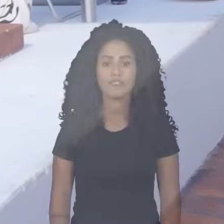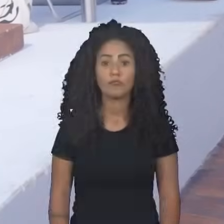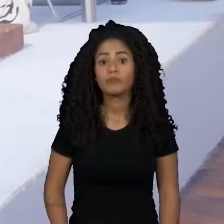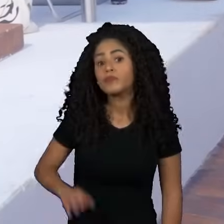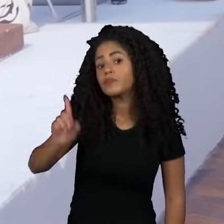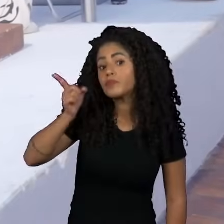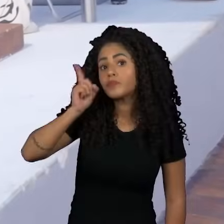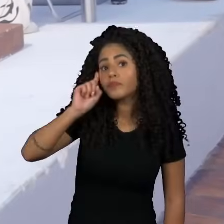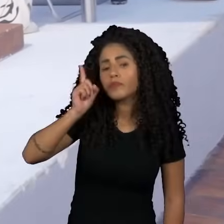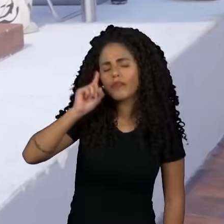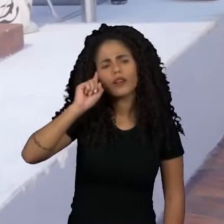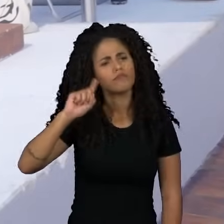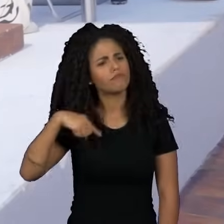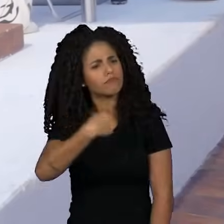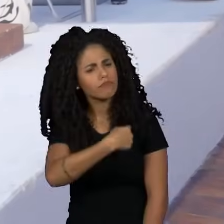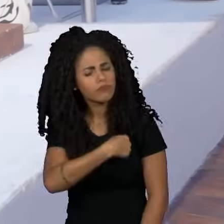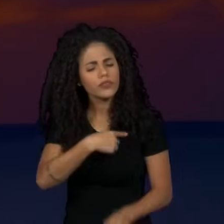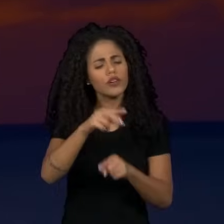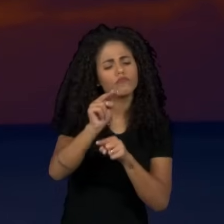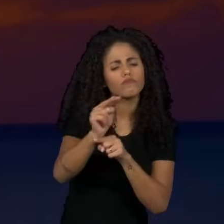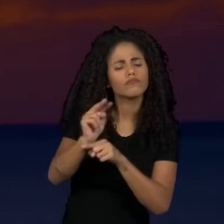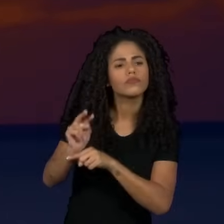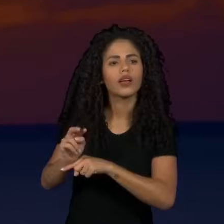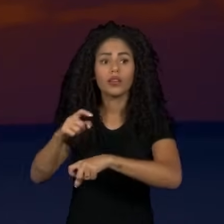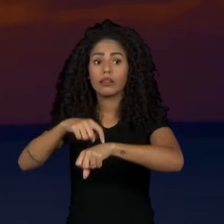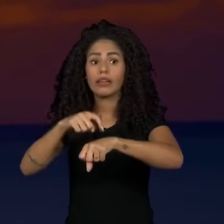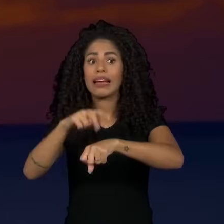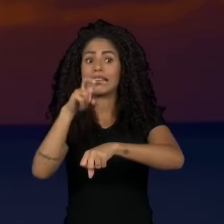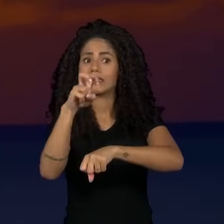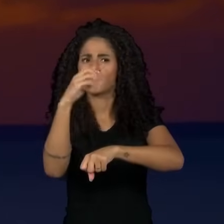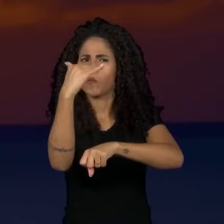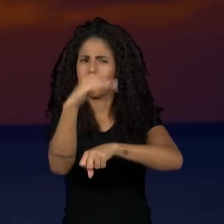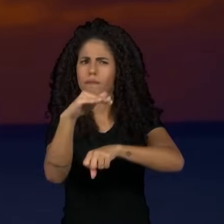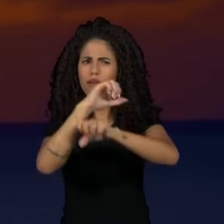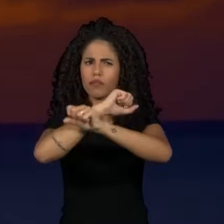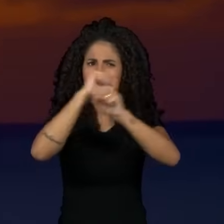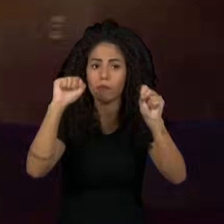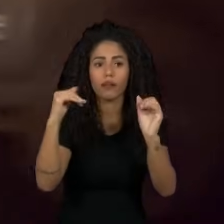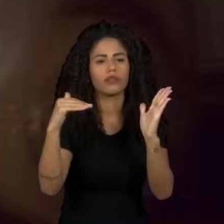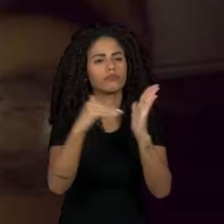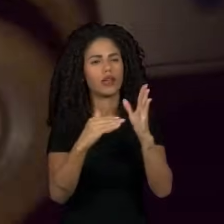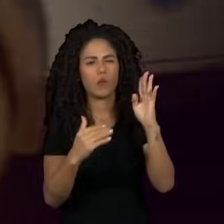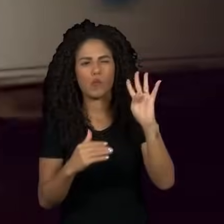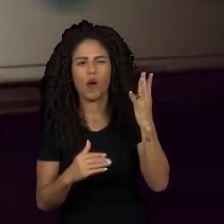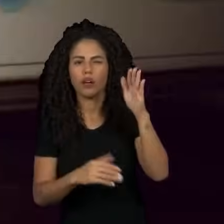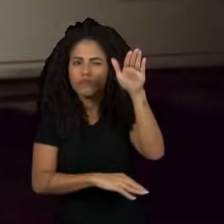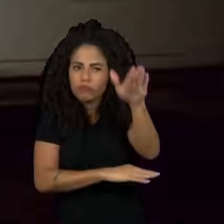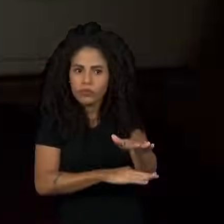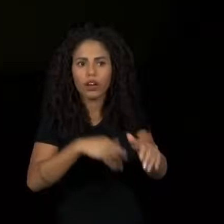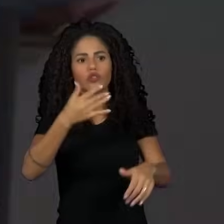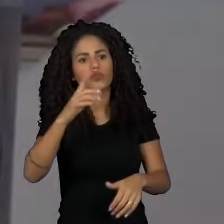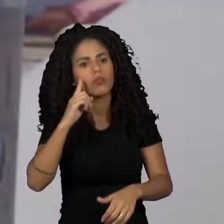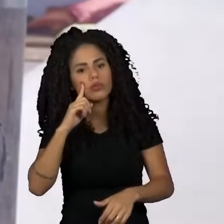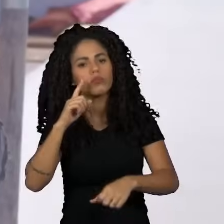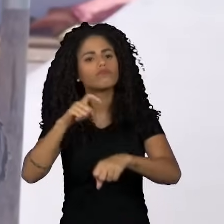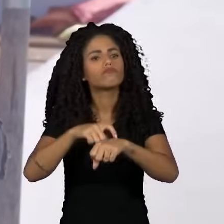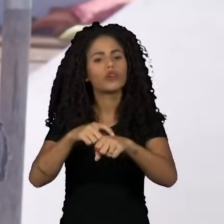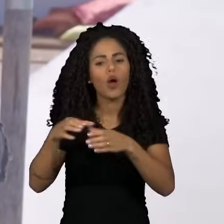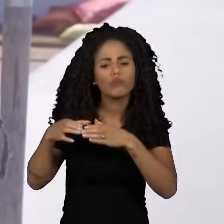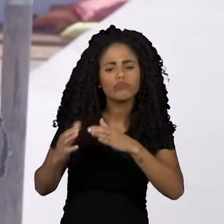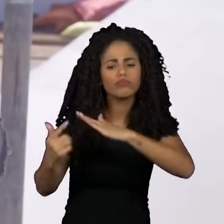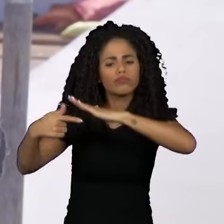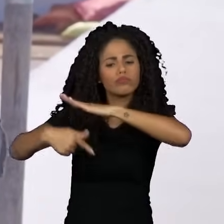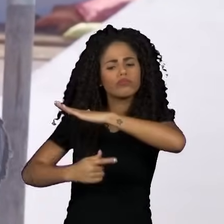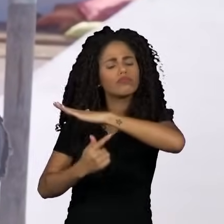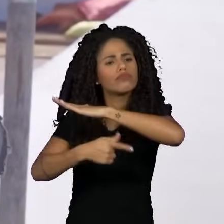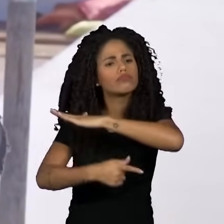Diariamente a gente faz o monitoramento, o nosso monitoramento começa às 5h30 da manhã e vai pelo menos até umas 4 horas da tarde ou até 1 hora depois que os golfinhos vão embora. Então se os golfinhos chegarem aí